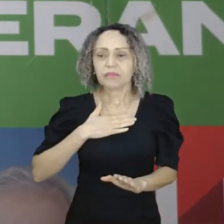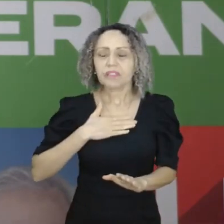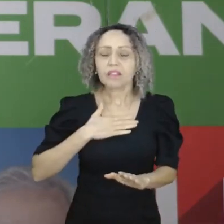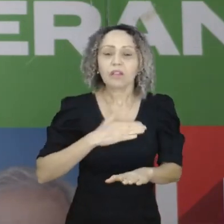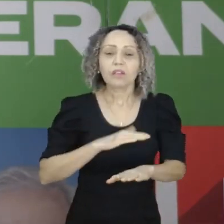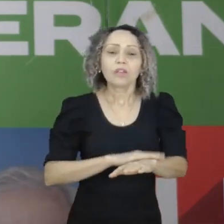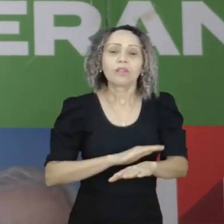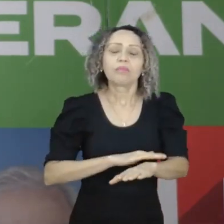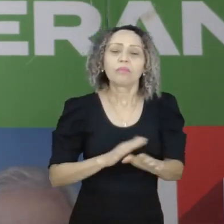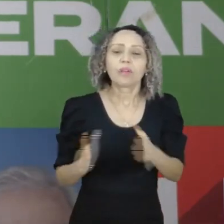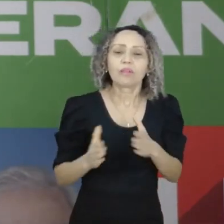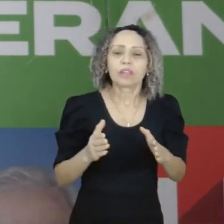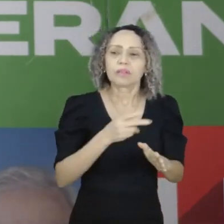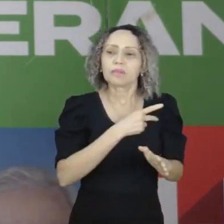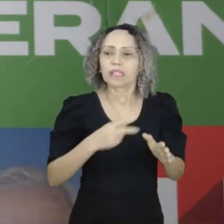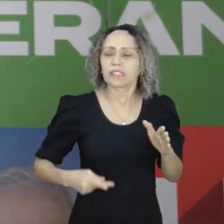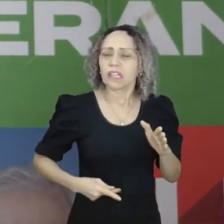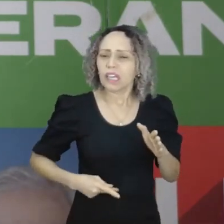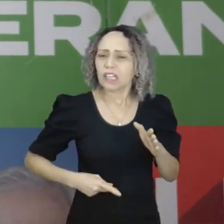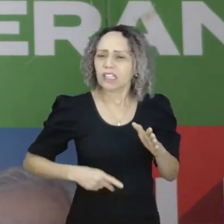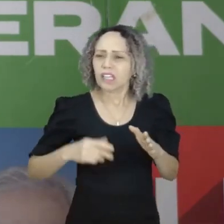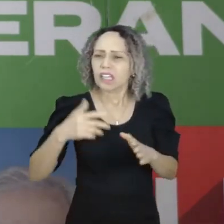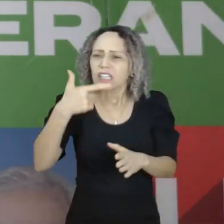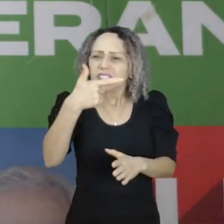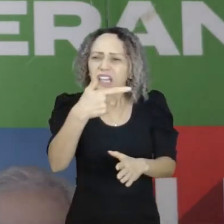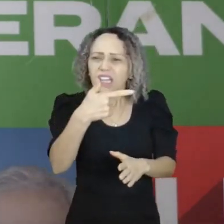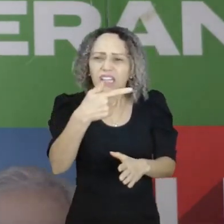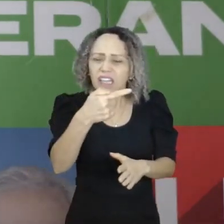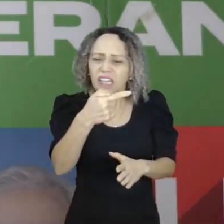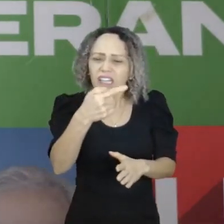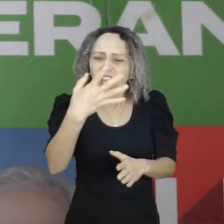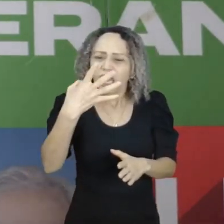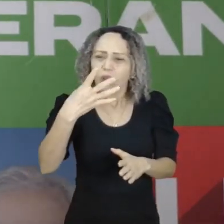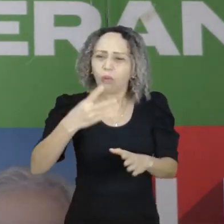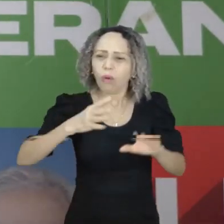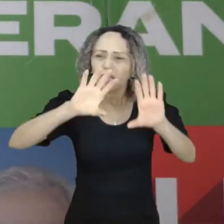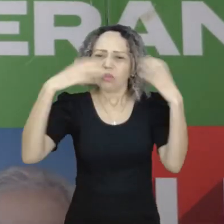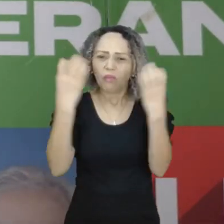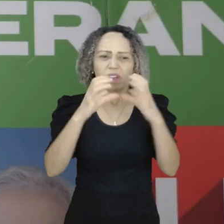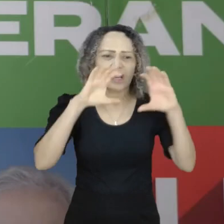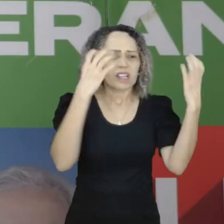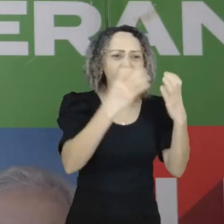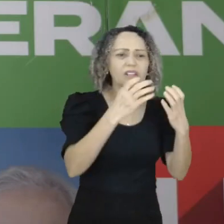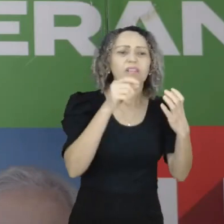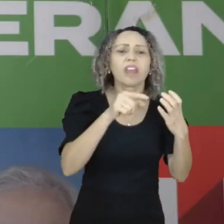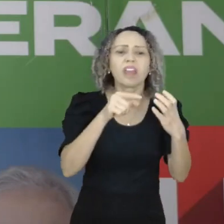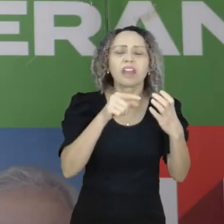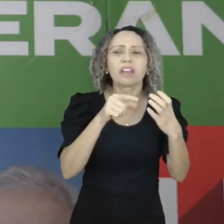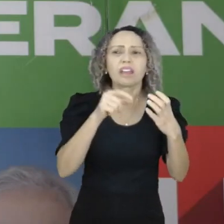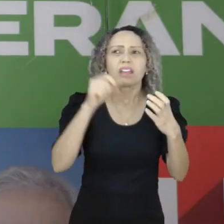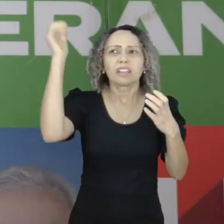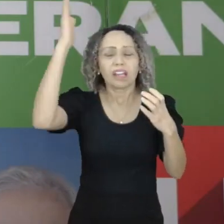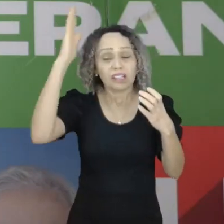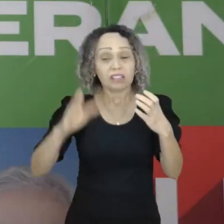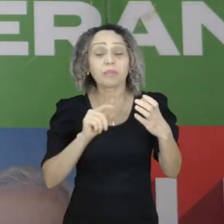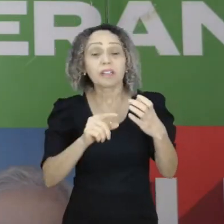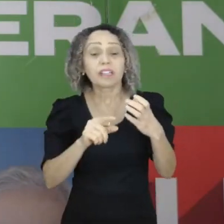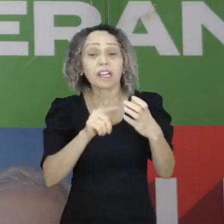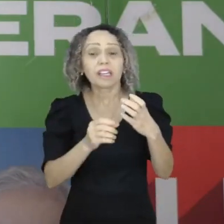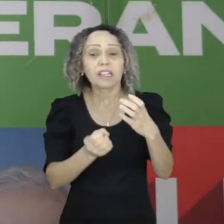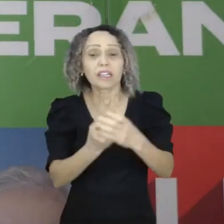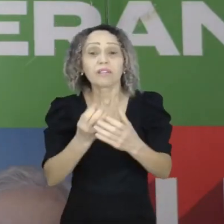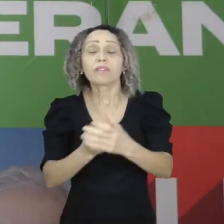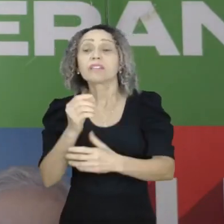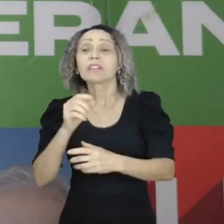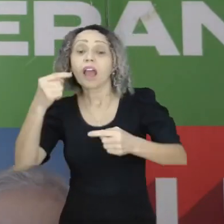nacionais para definir as políticas públicas que a gente ia colocar em prática. Porque quando você é eleito presidente, você